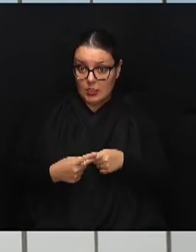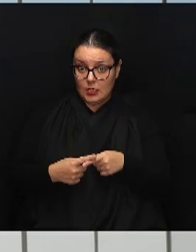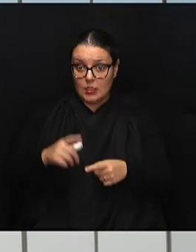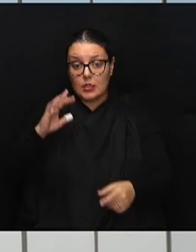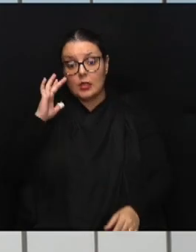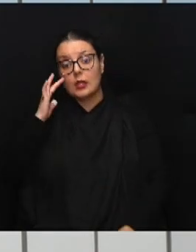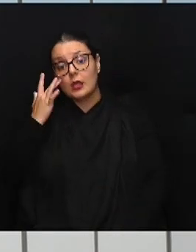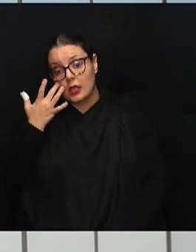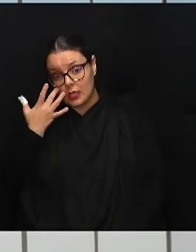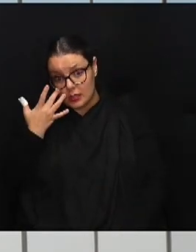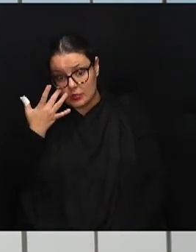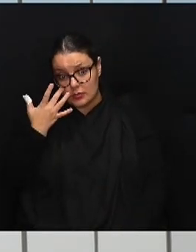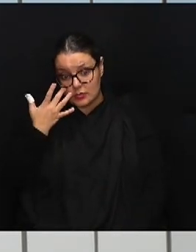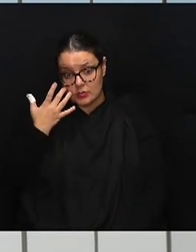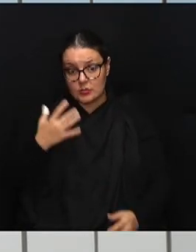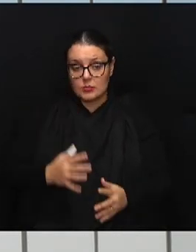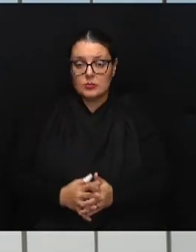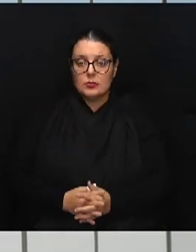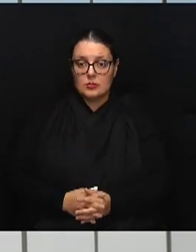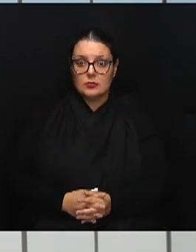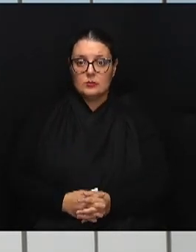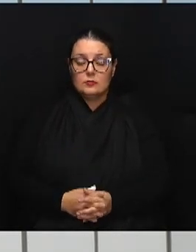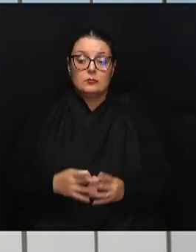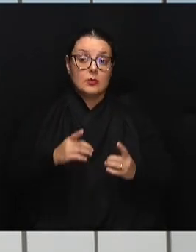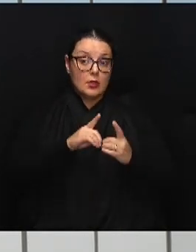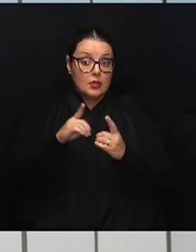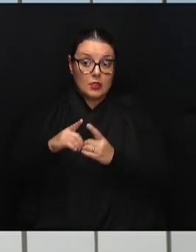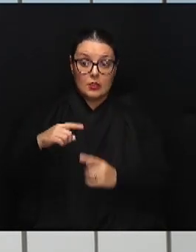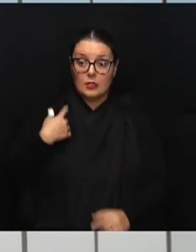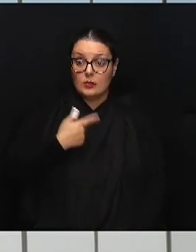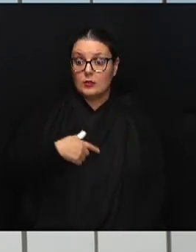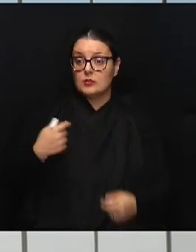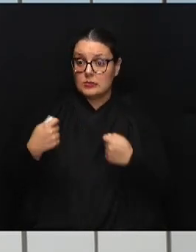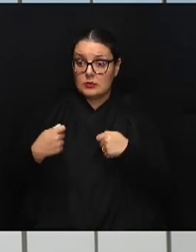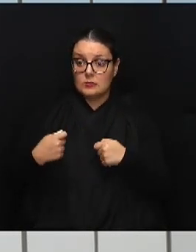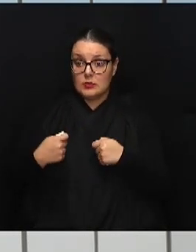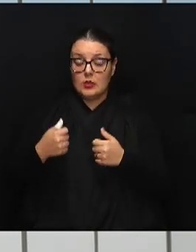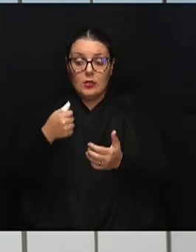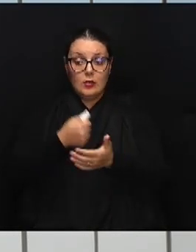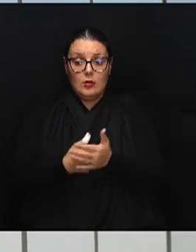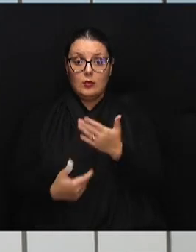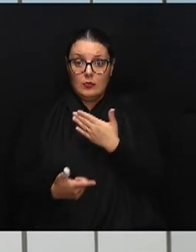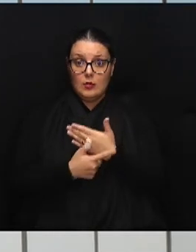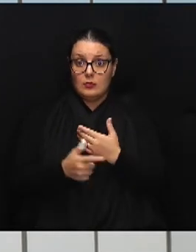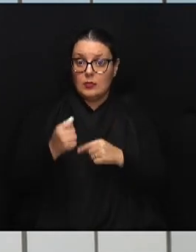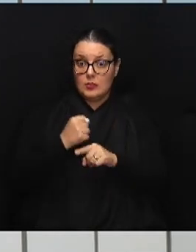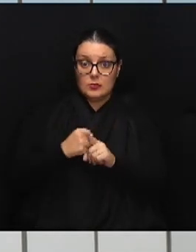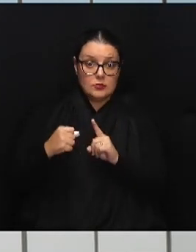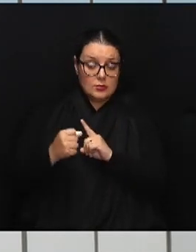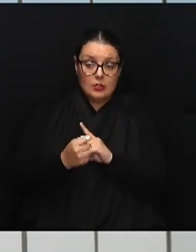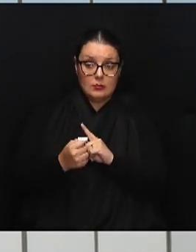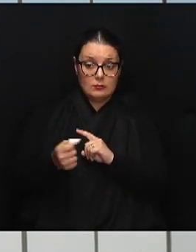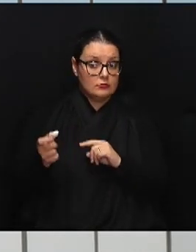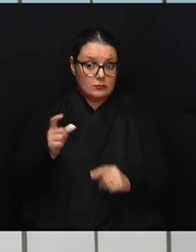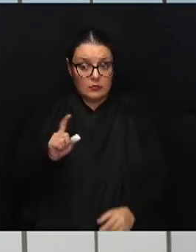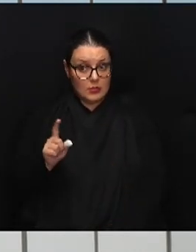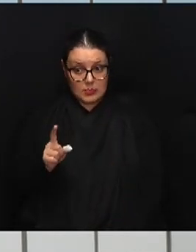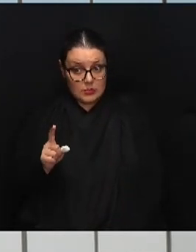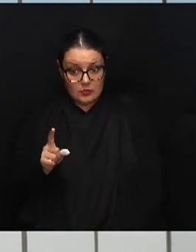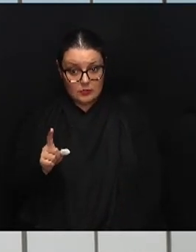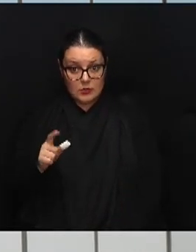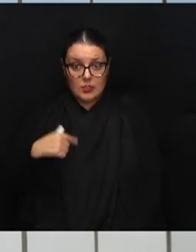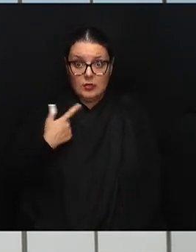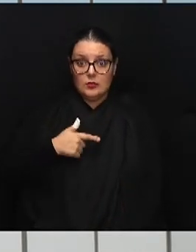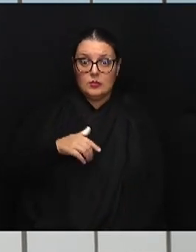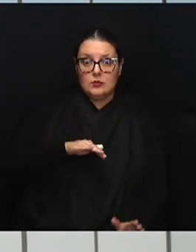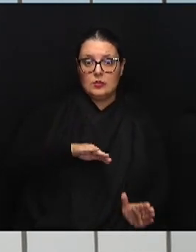acha que está atendendo nossas necessidades ao cumprir os papéis sociais, mas não está, né? A gente está deixando de